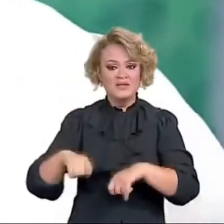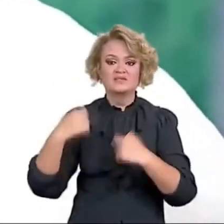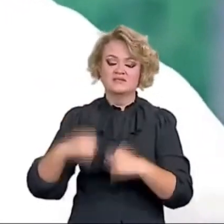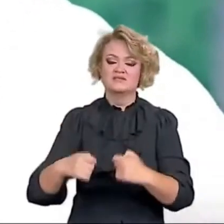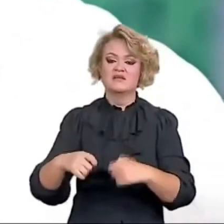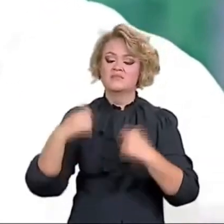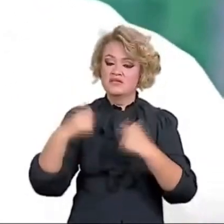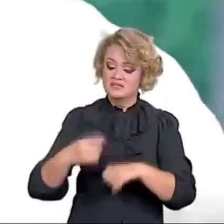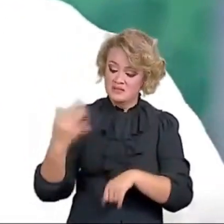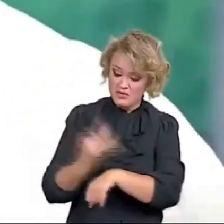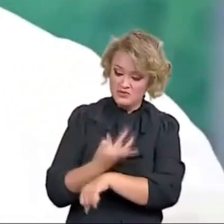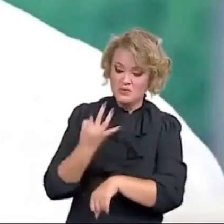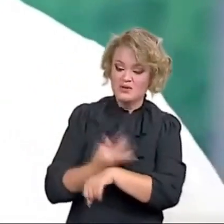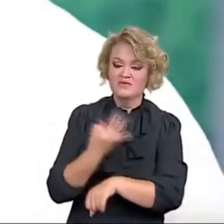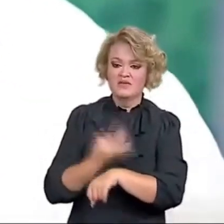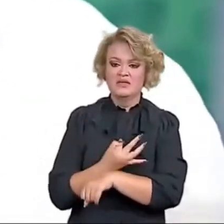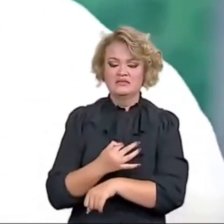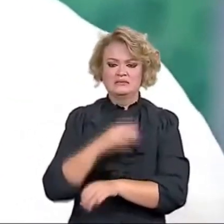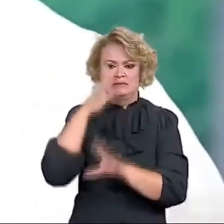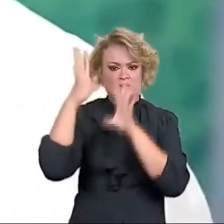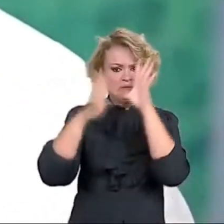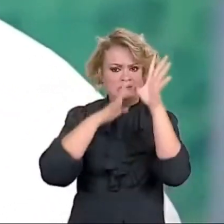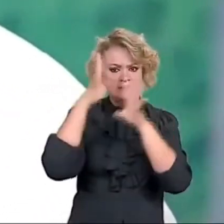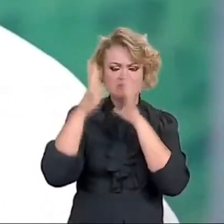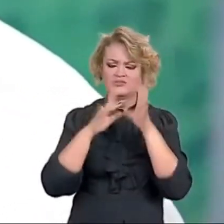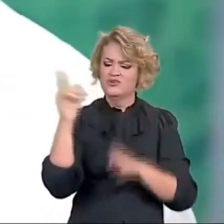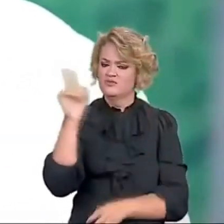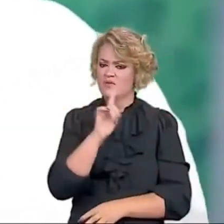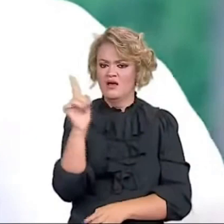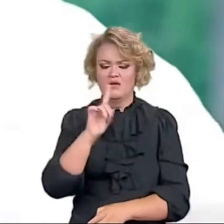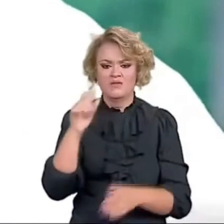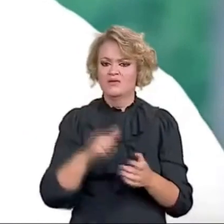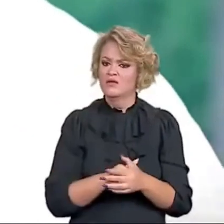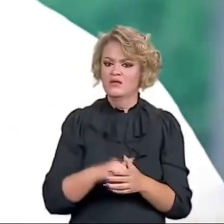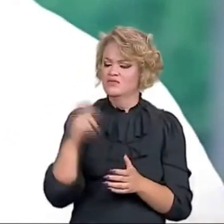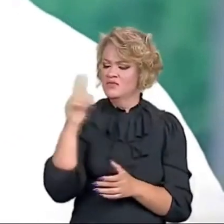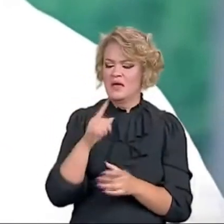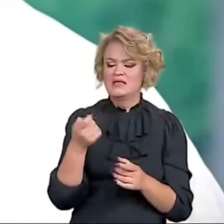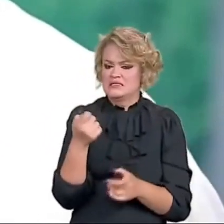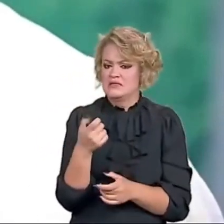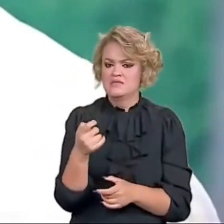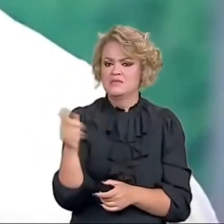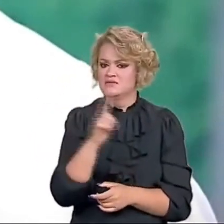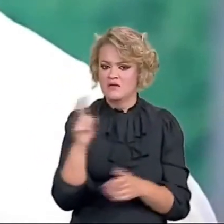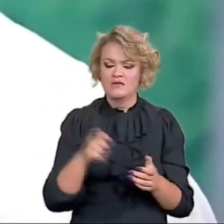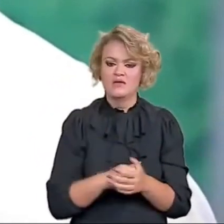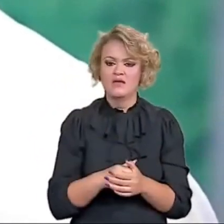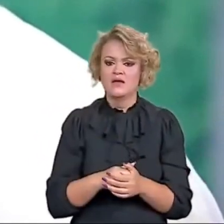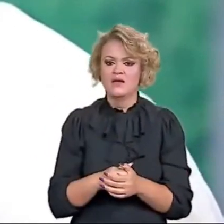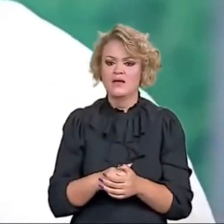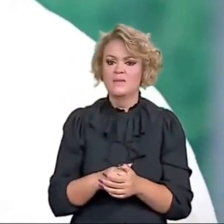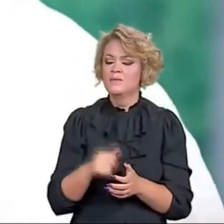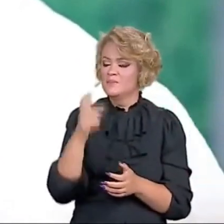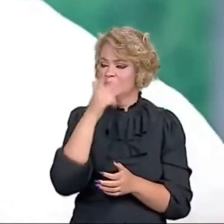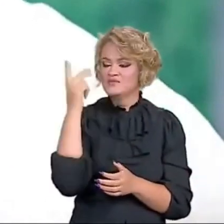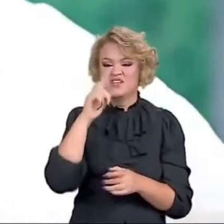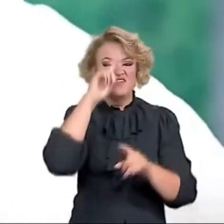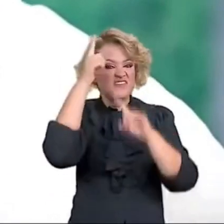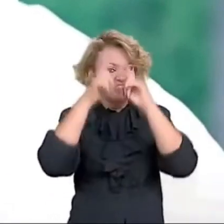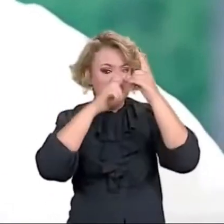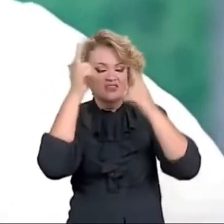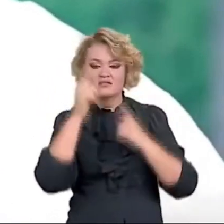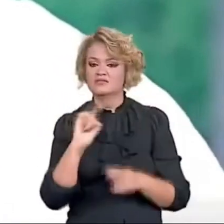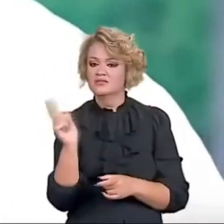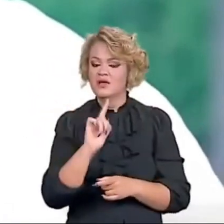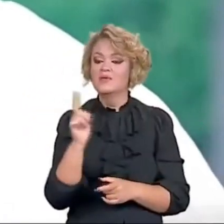não é radicalismo, não é imbecilidade, não é uma coisa menor de alguém, sabe, que está inventando essa história, é a pura